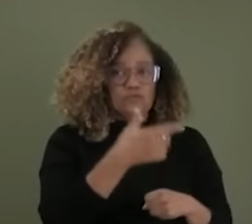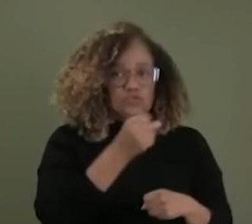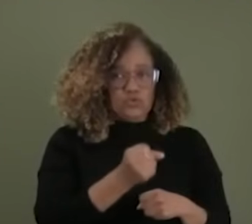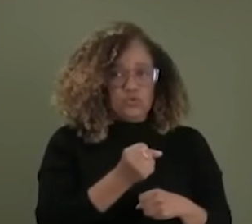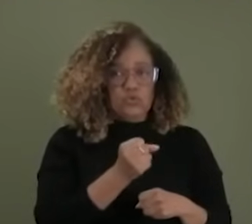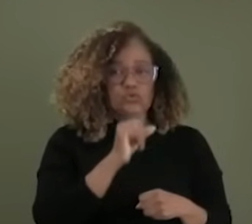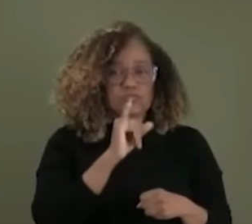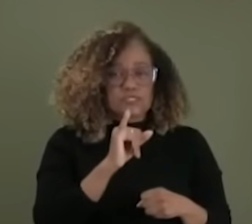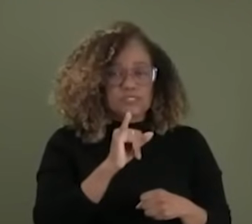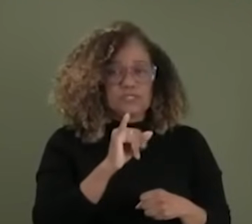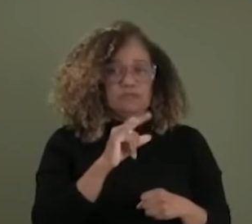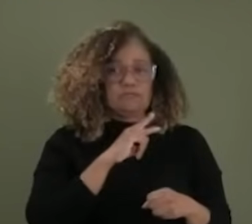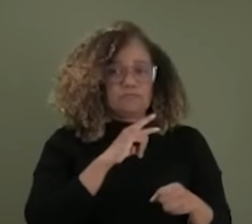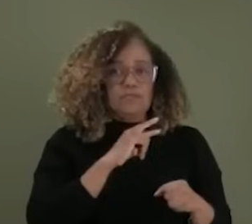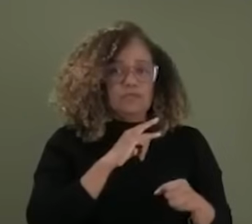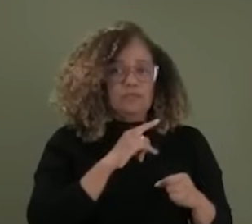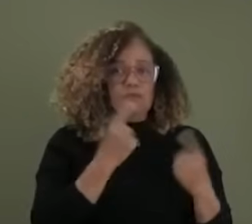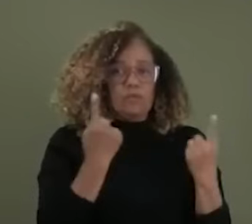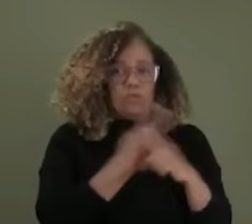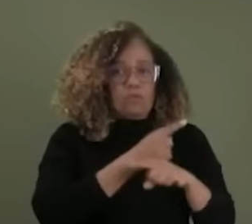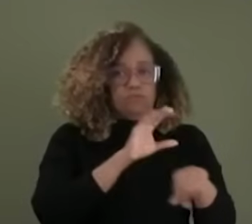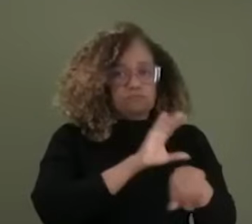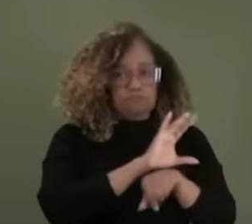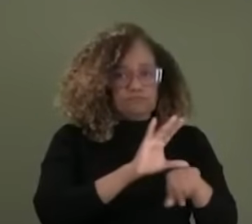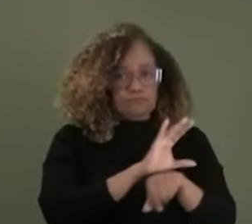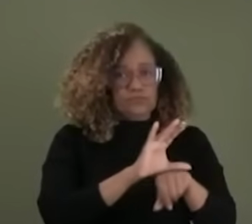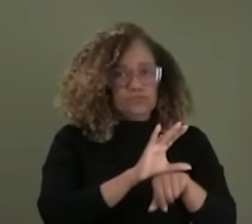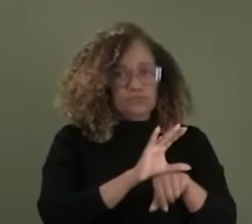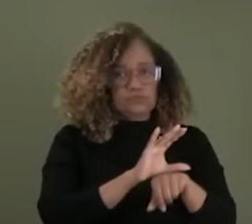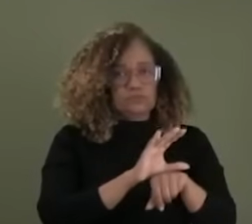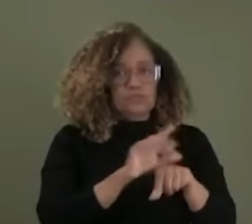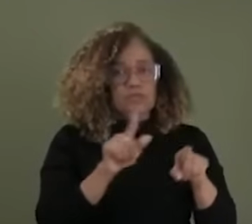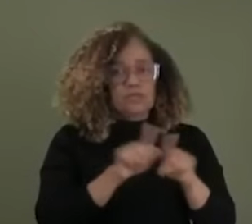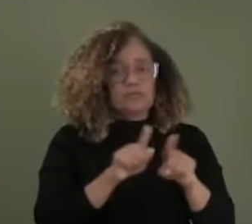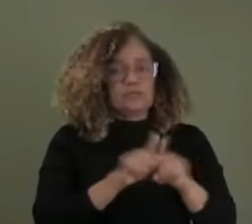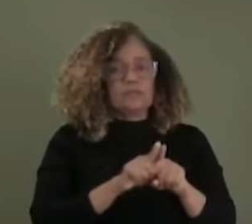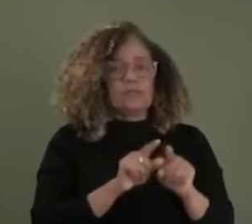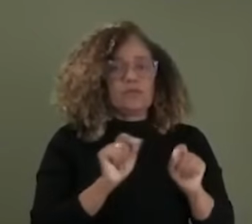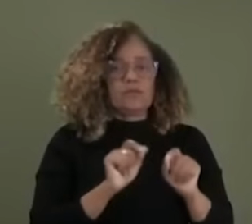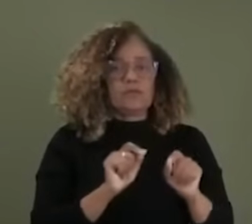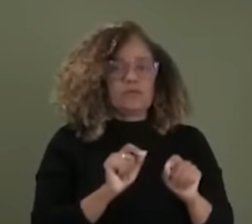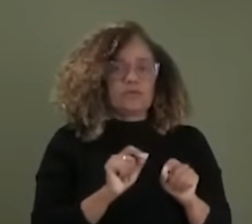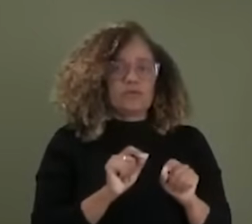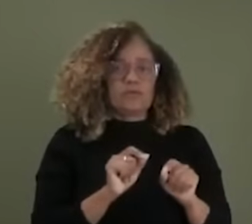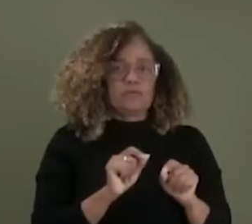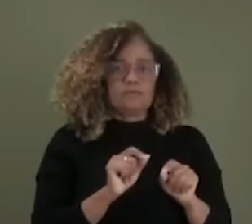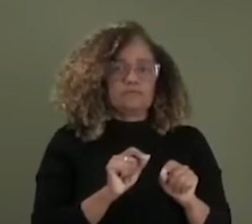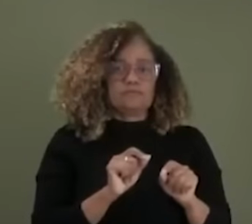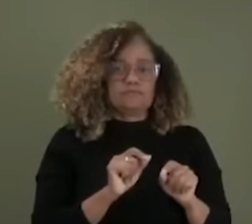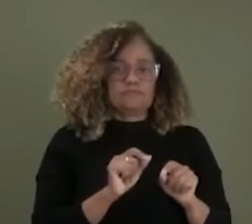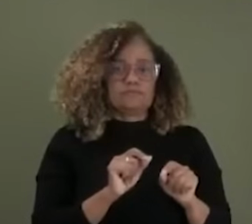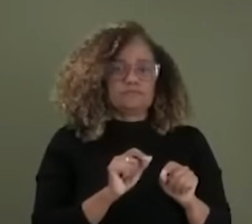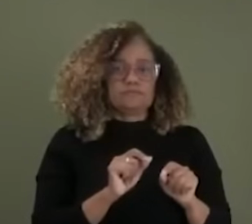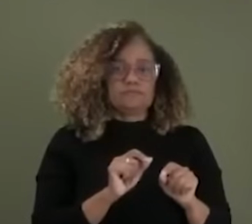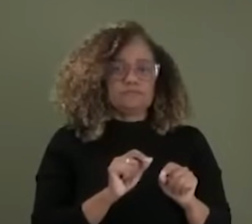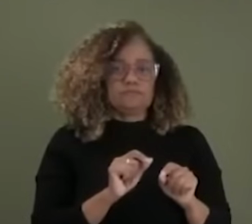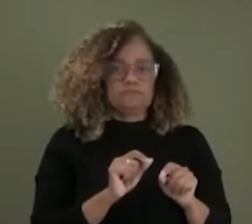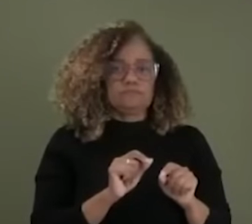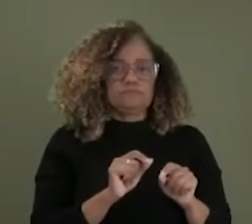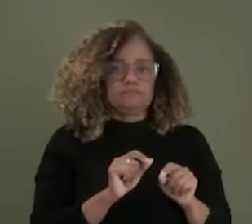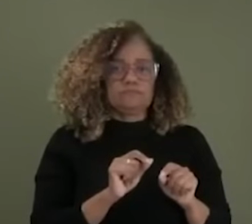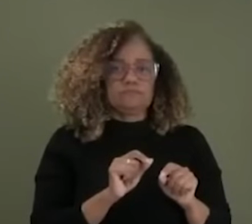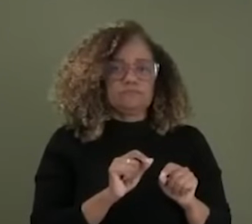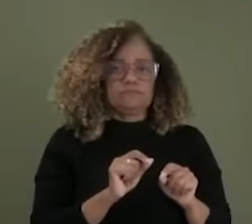de inconstitucionalidade, significará a descriminalização do porte de drogas. Isso, para mim, é muito